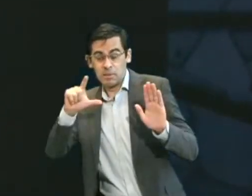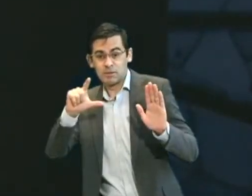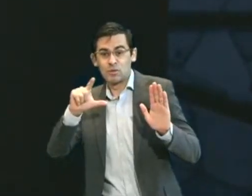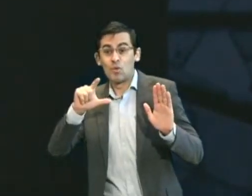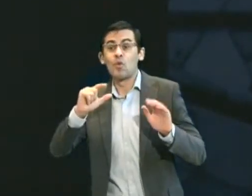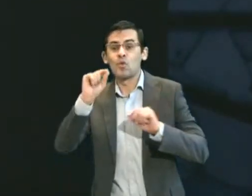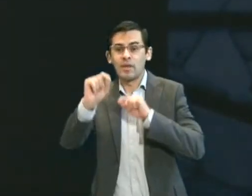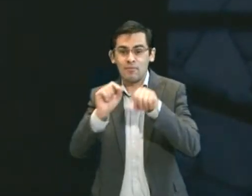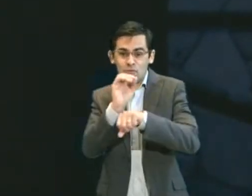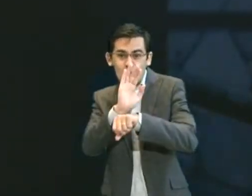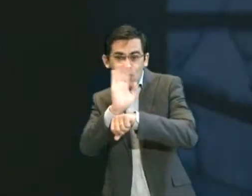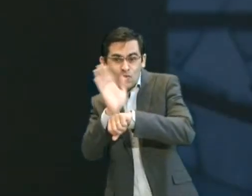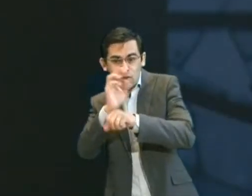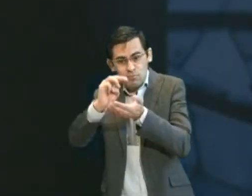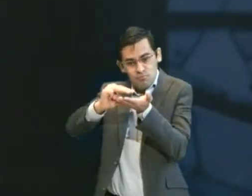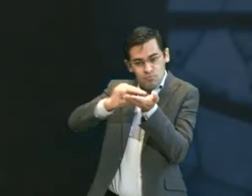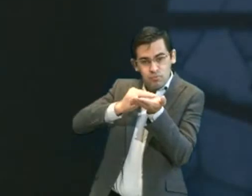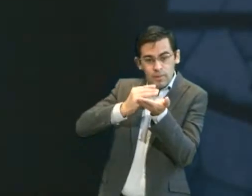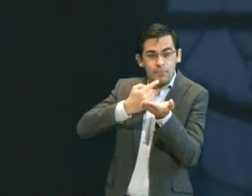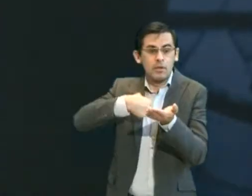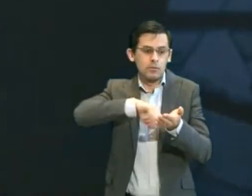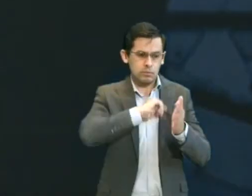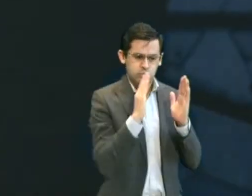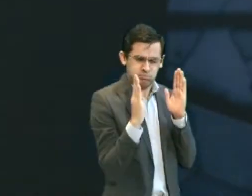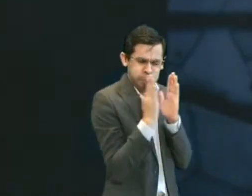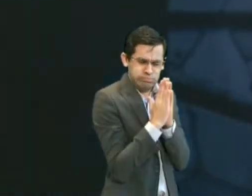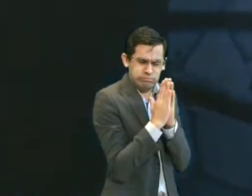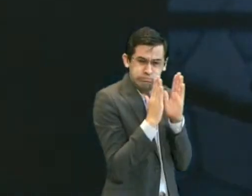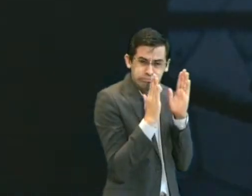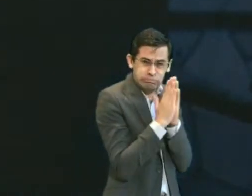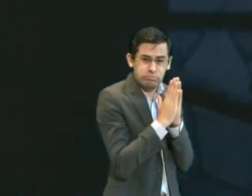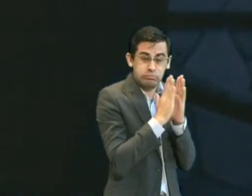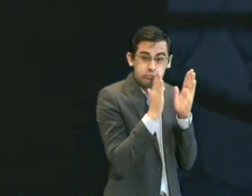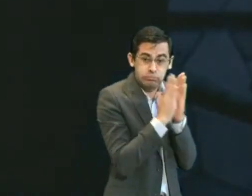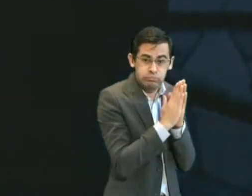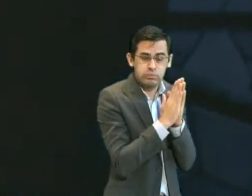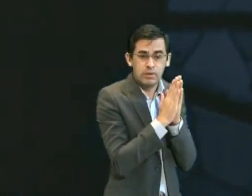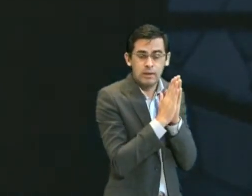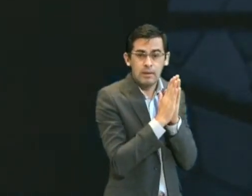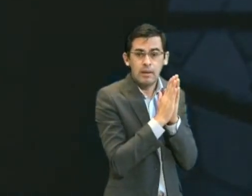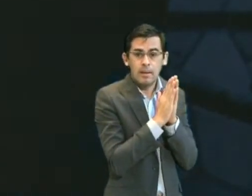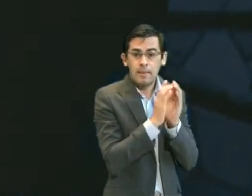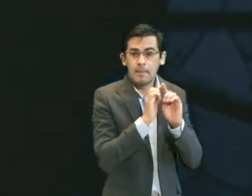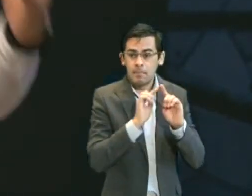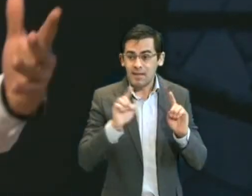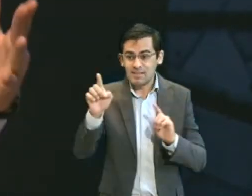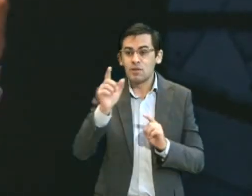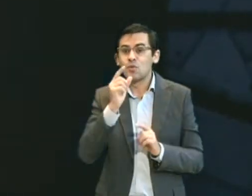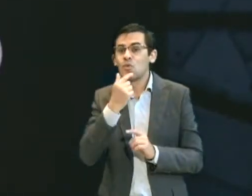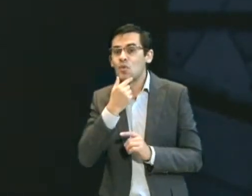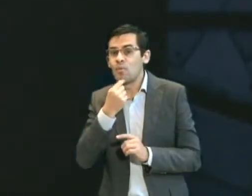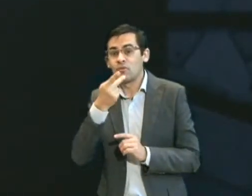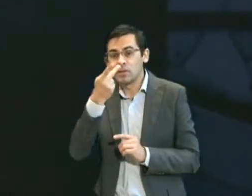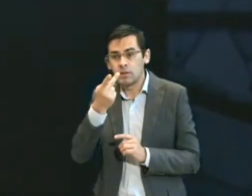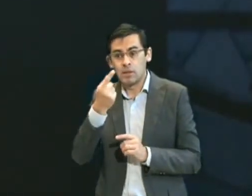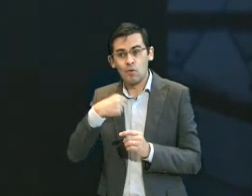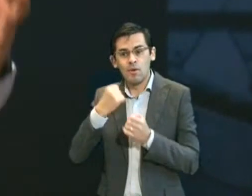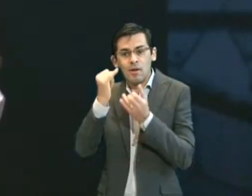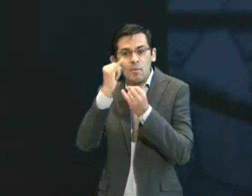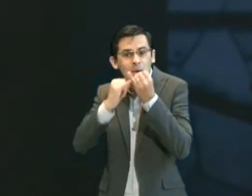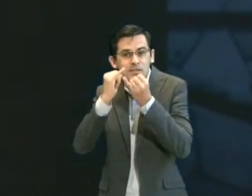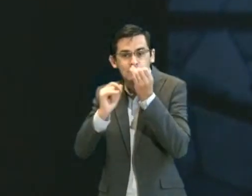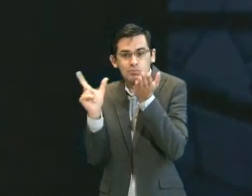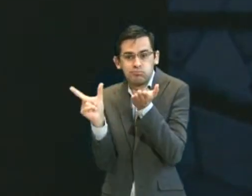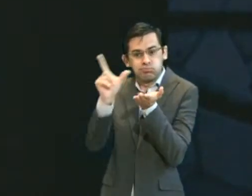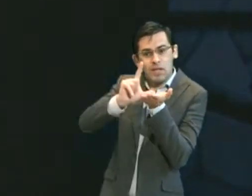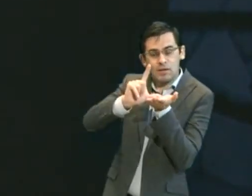o vídeo. Eu lembro, nós oramos tanto. E ele falando, olha, eu sou um Lázaro, Deus me